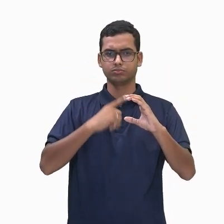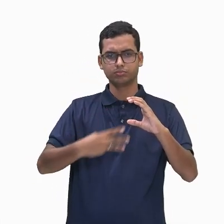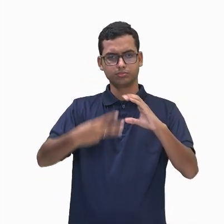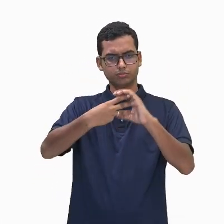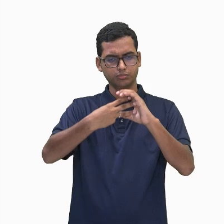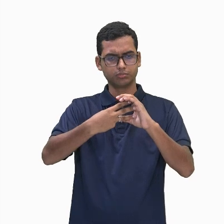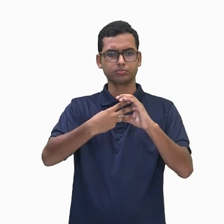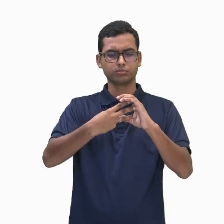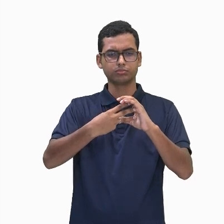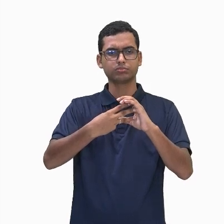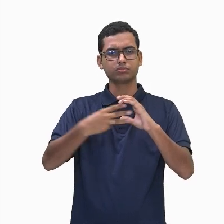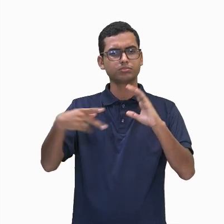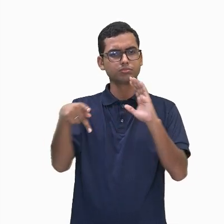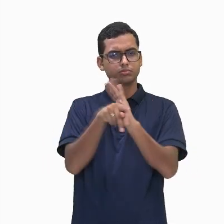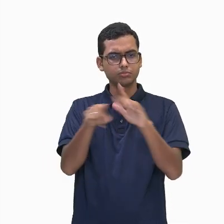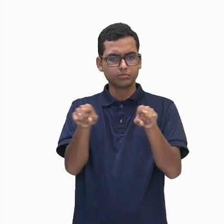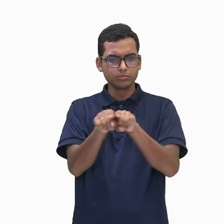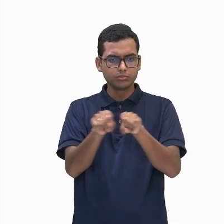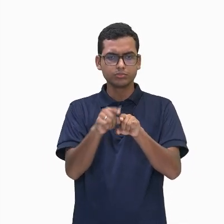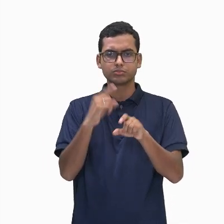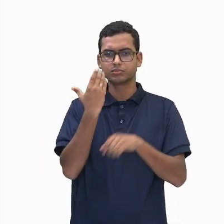como unidade básica de